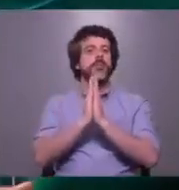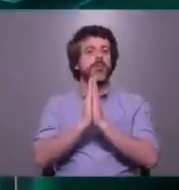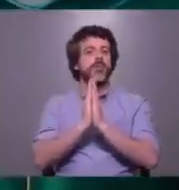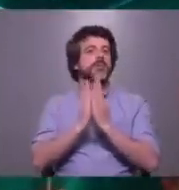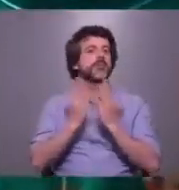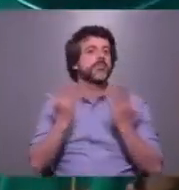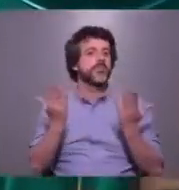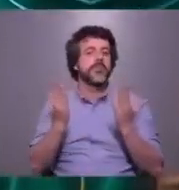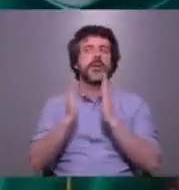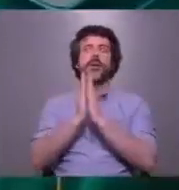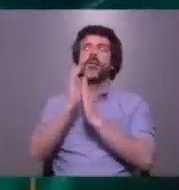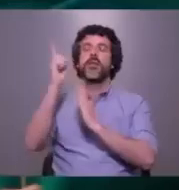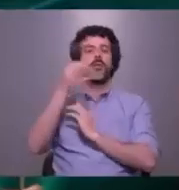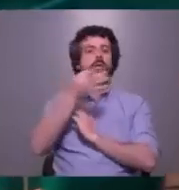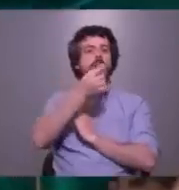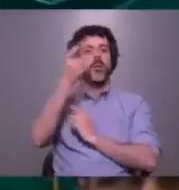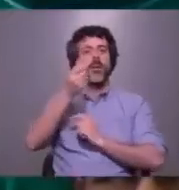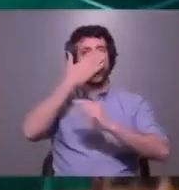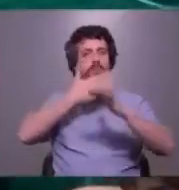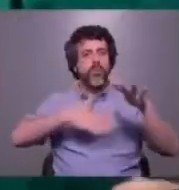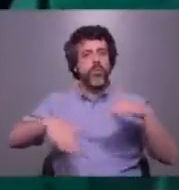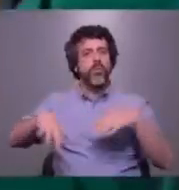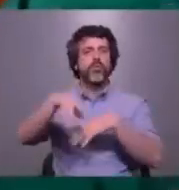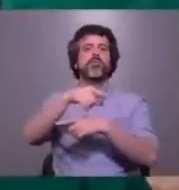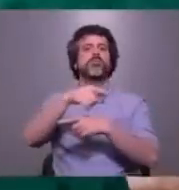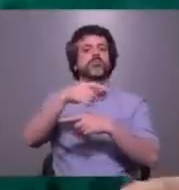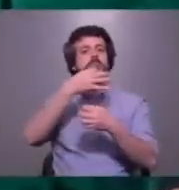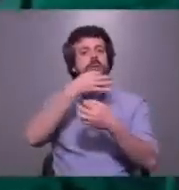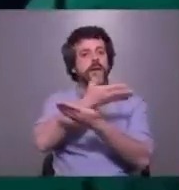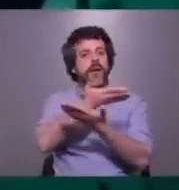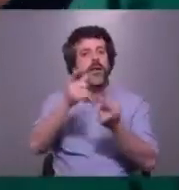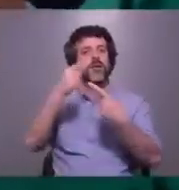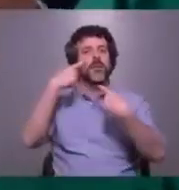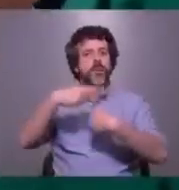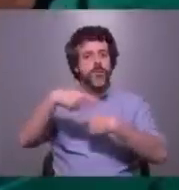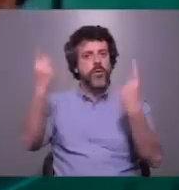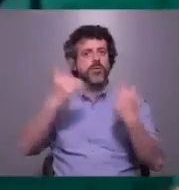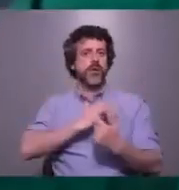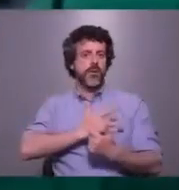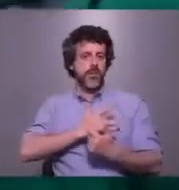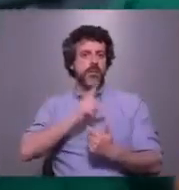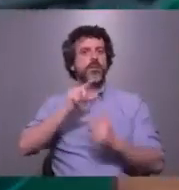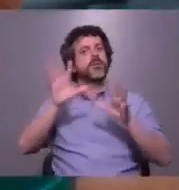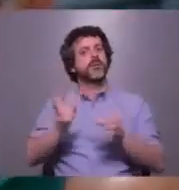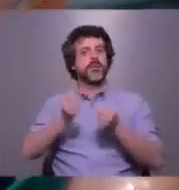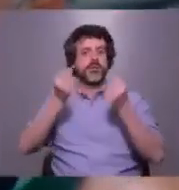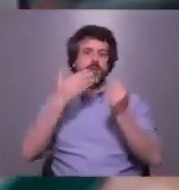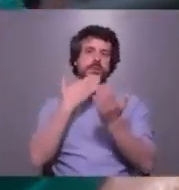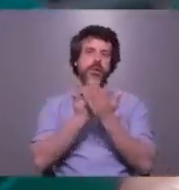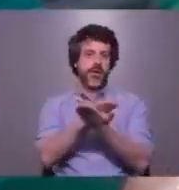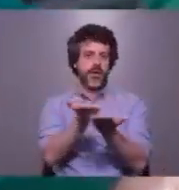seu povo, mostra-lhe o seu amor e dá-lhe a sua salvação.